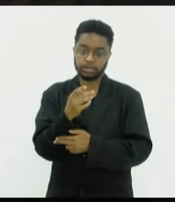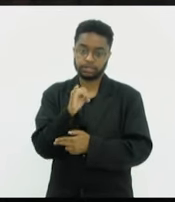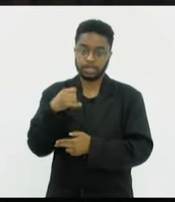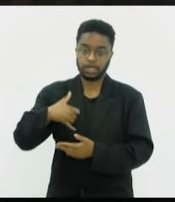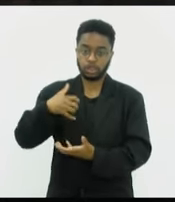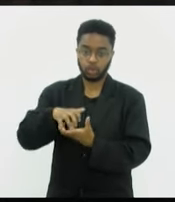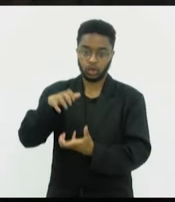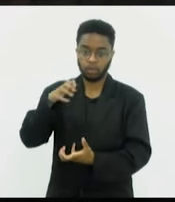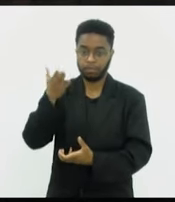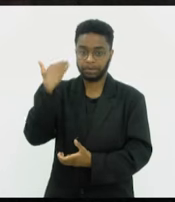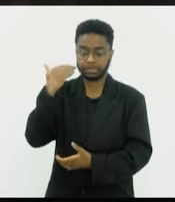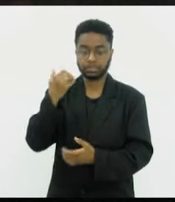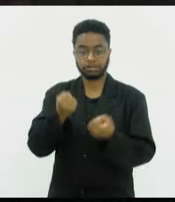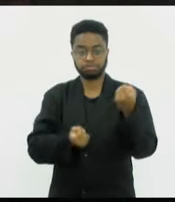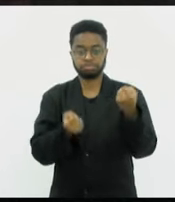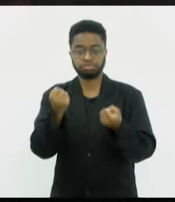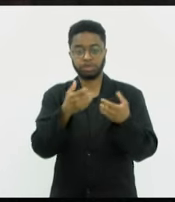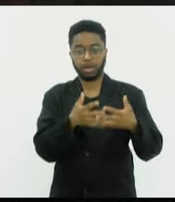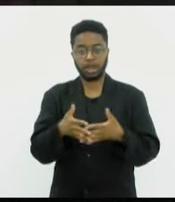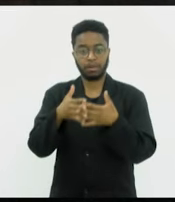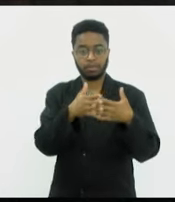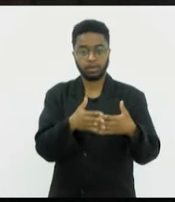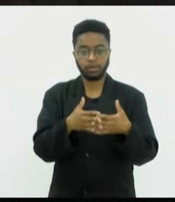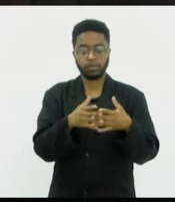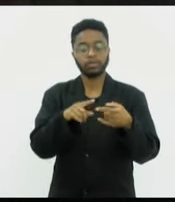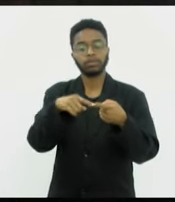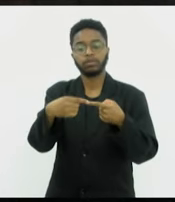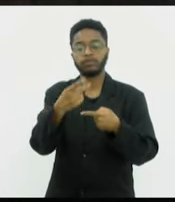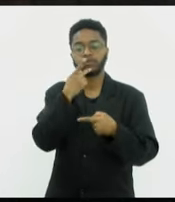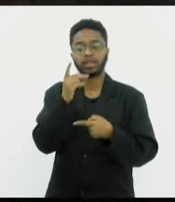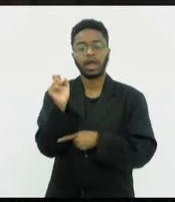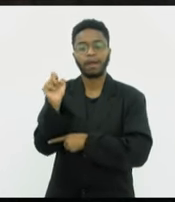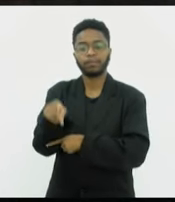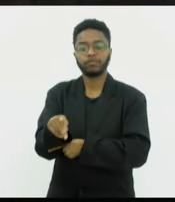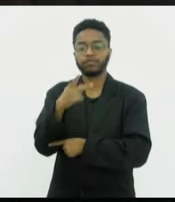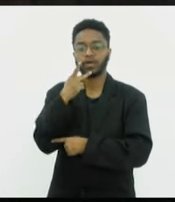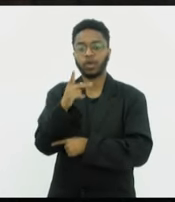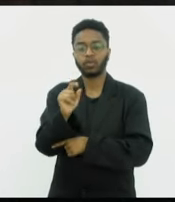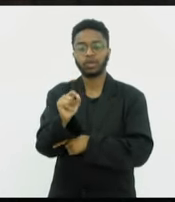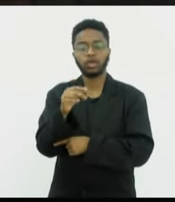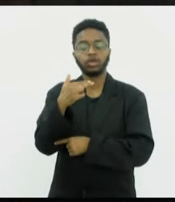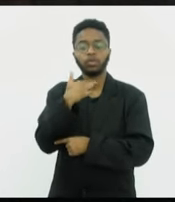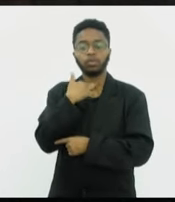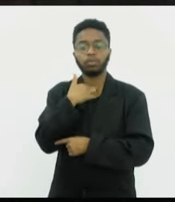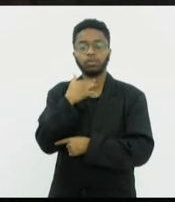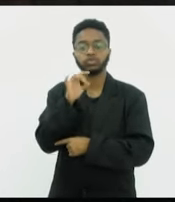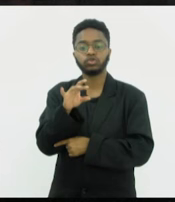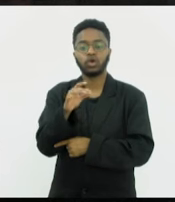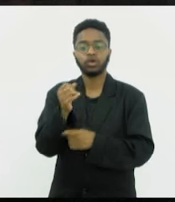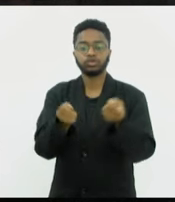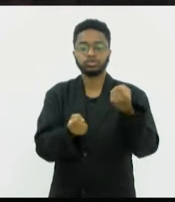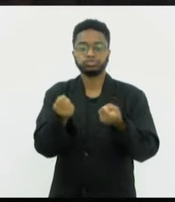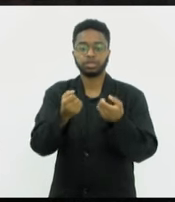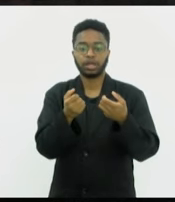que dirigiu uma carreta a vida inteira e depois, quando ele se aposentar, dizer para ele que ele só pode dirigir carro de passeio,